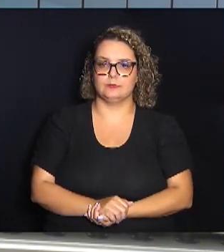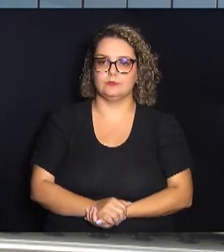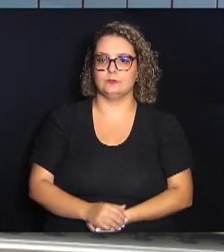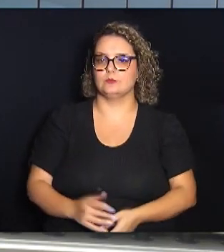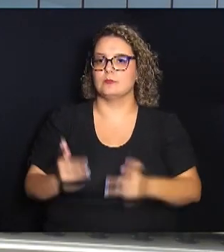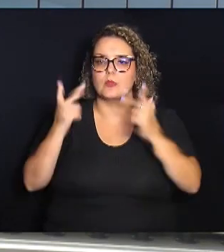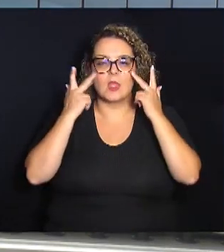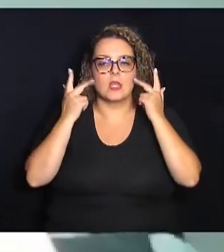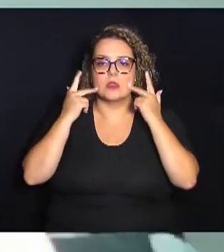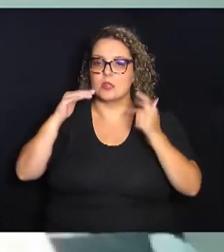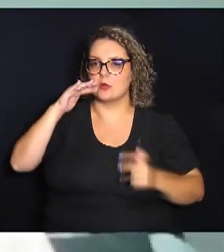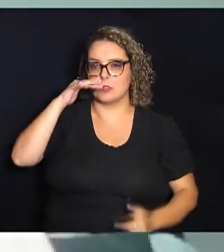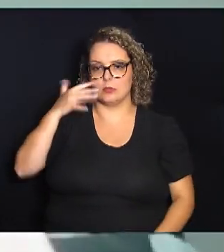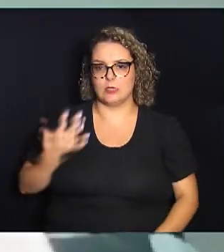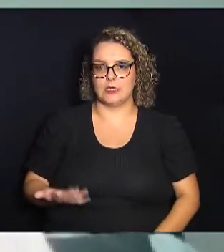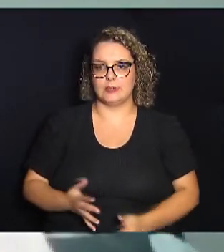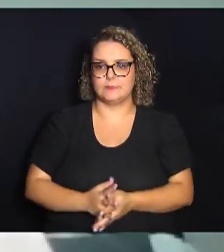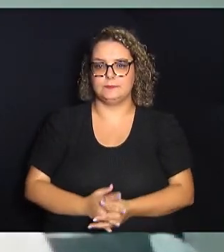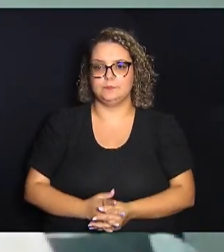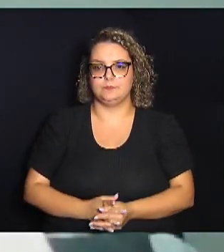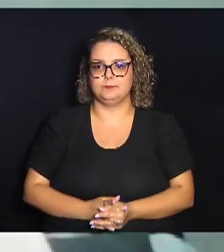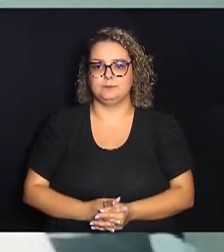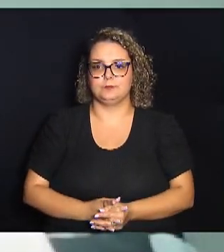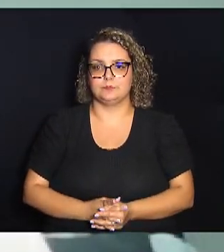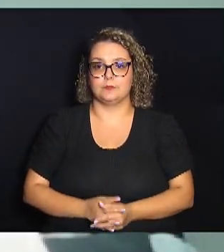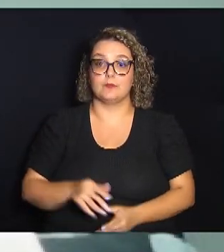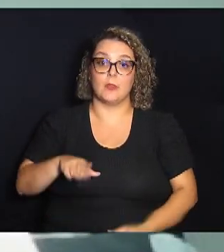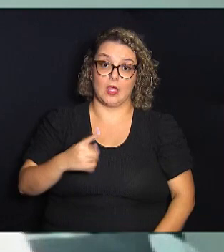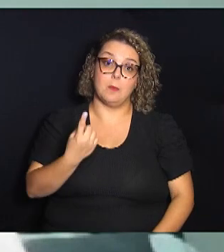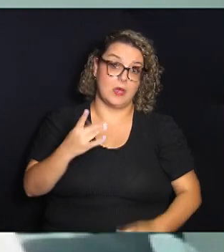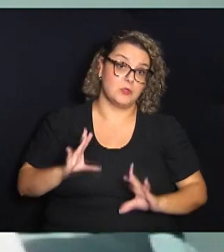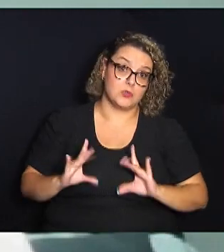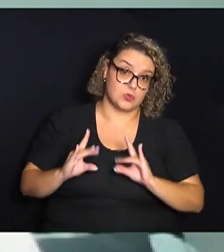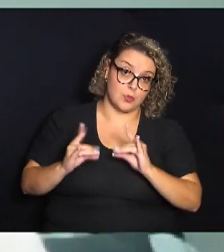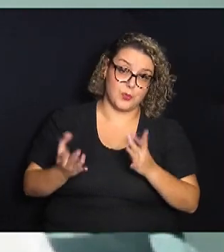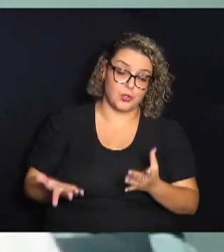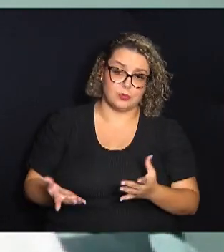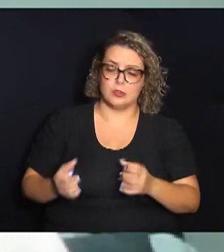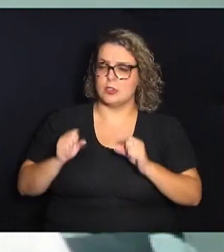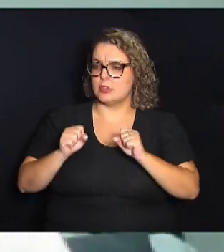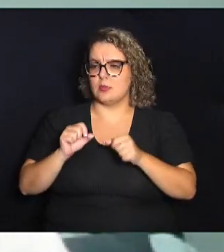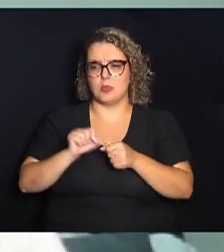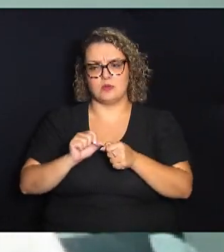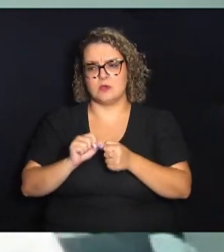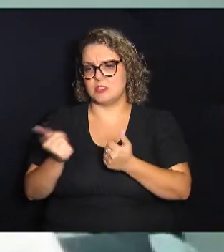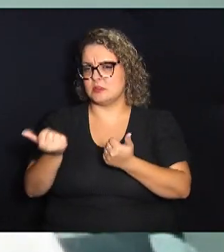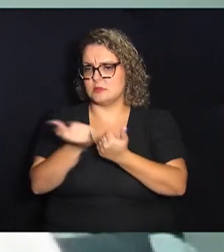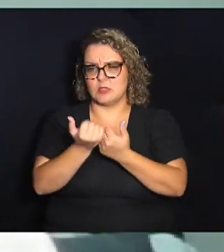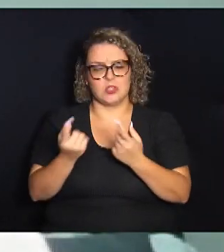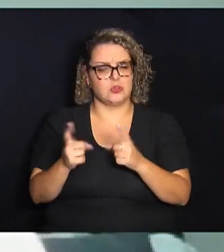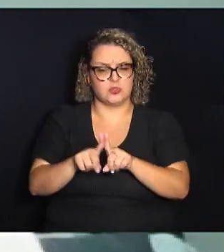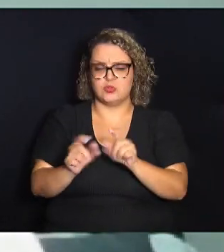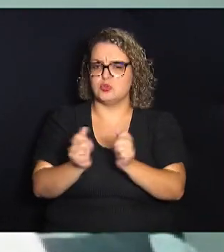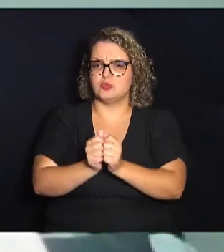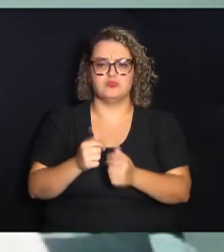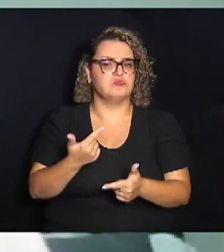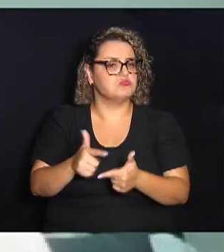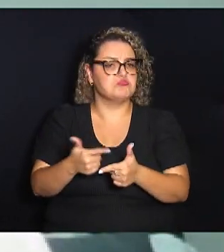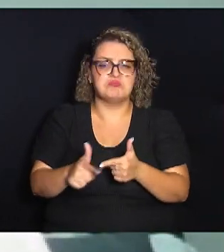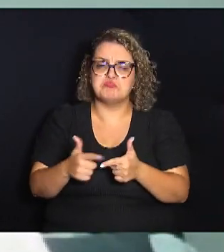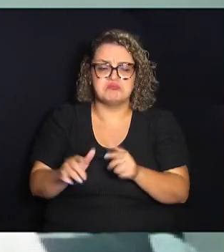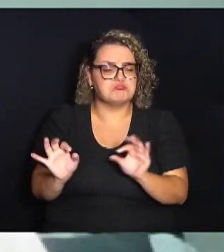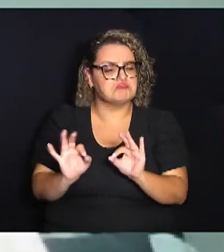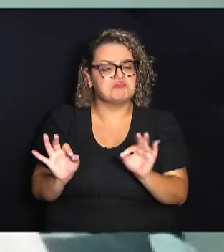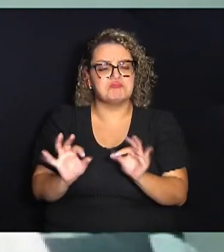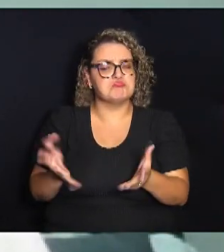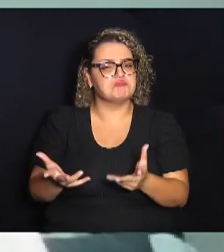Tranquilo, Ana. É mais um hormônio. Então você pode fazer reposição simultaneamente sem problema nenhum.